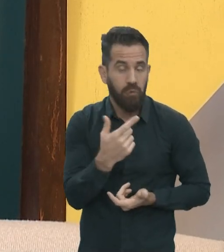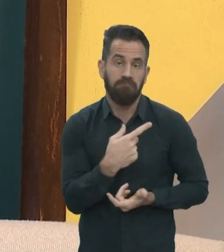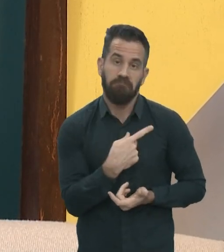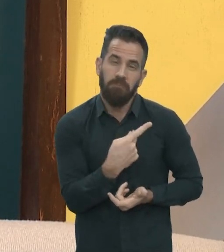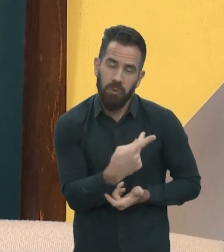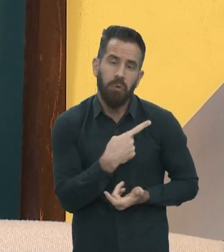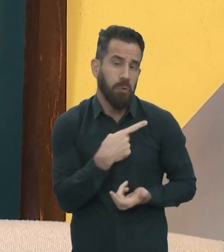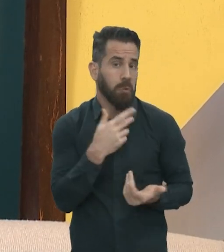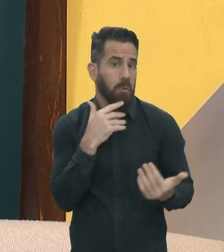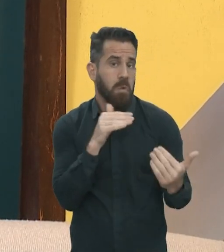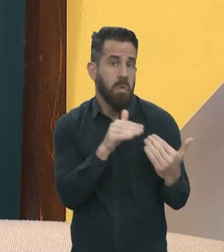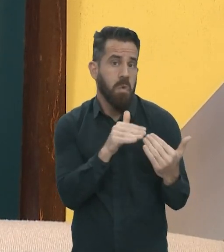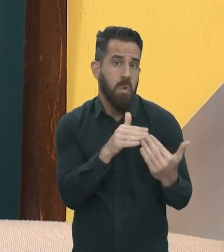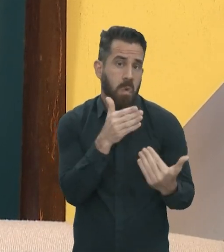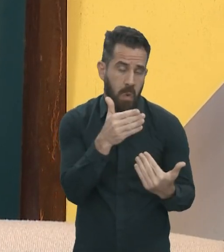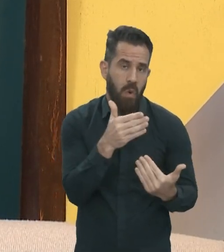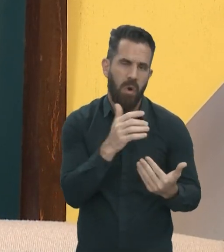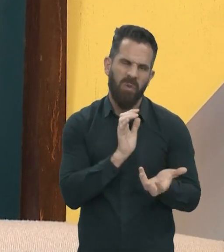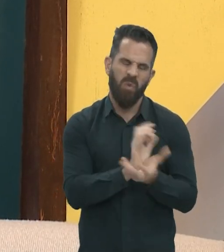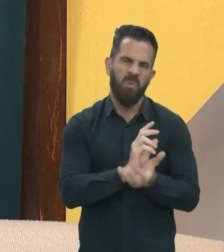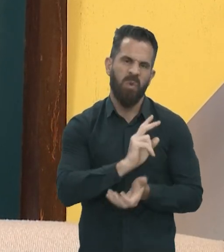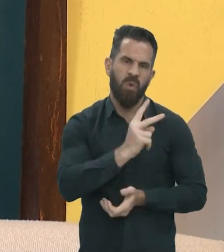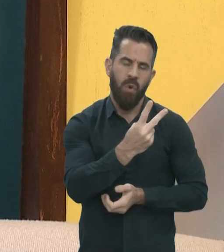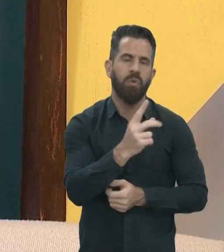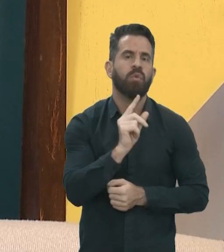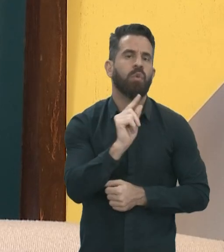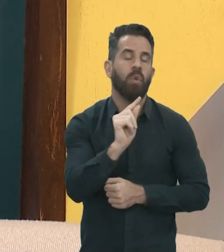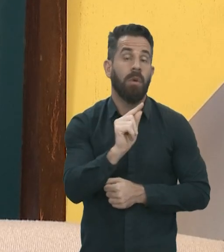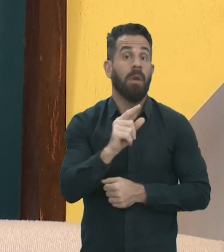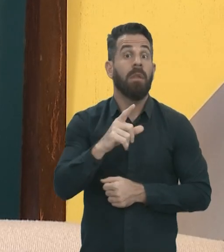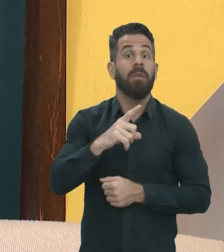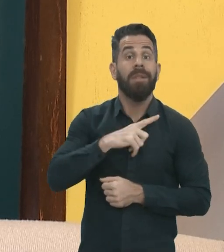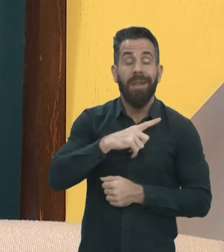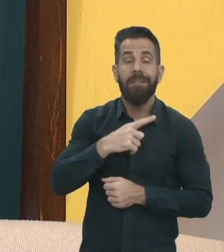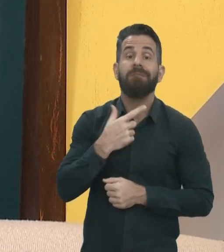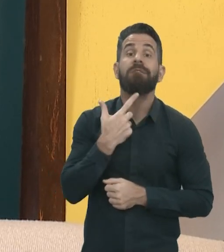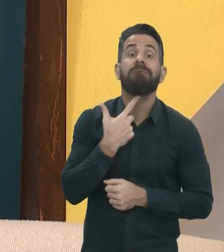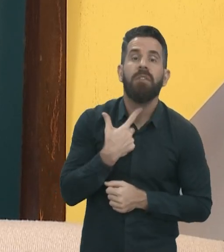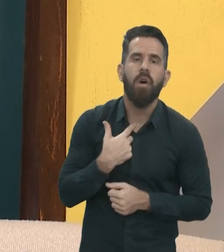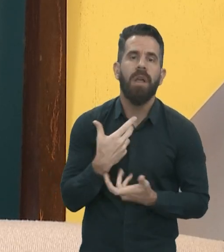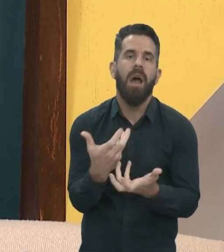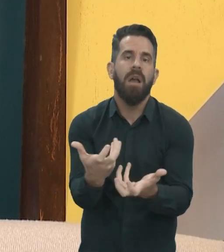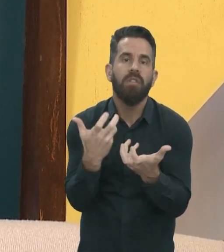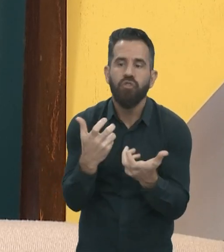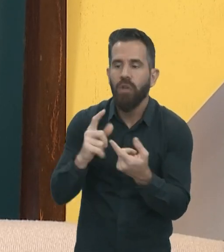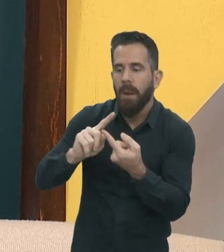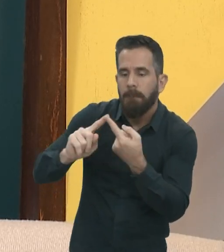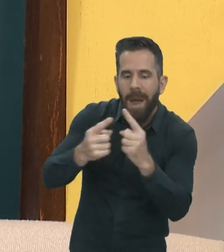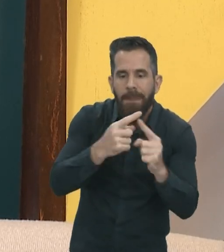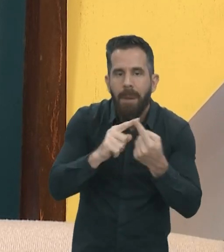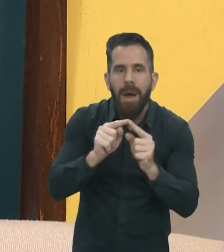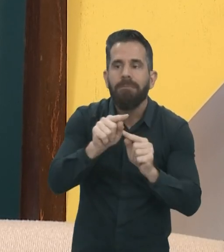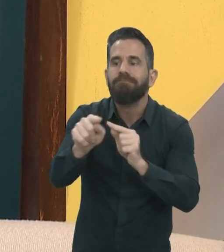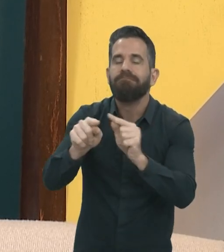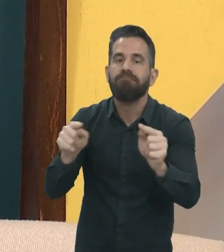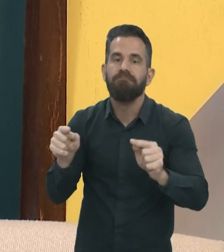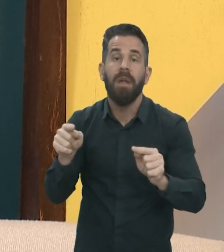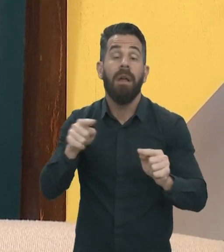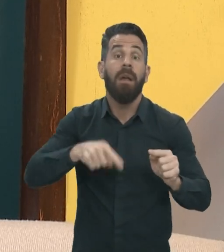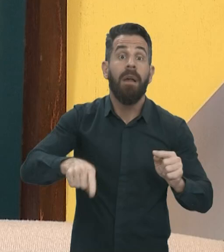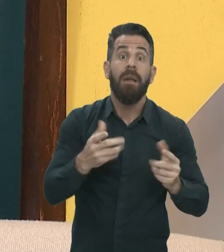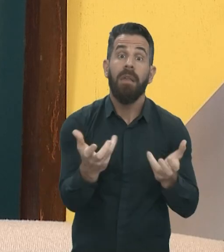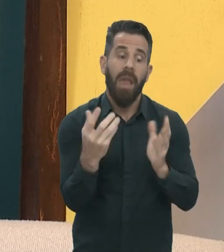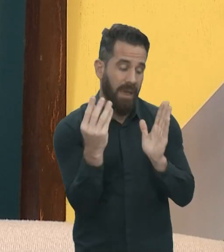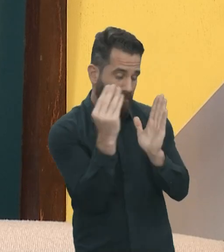atuação, é que nós queremos discutir esses recursos com a comunidade. Por isso que a gente está falando de um orçamento participativo. Não queremos fazer